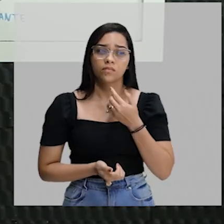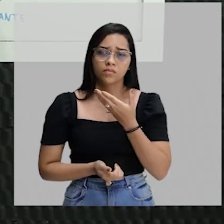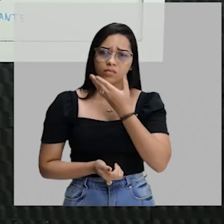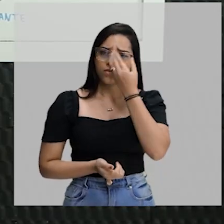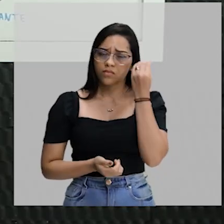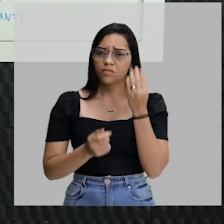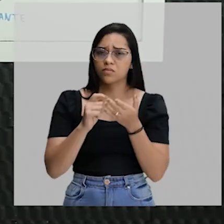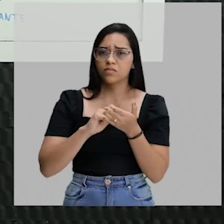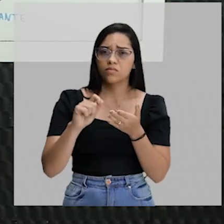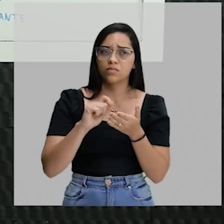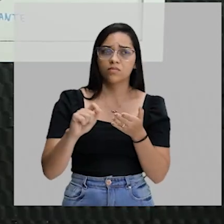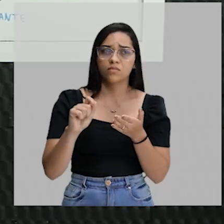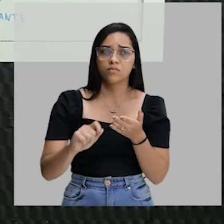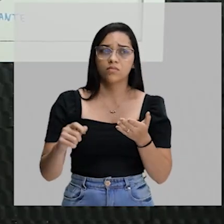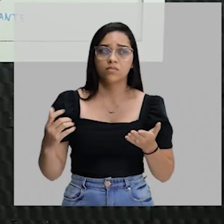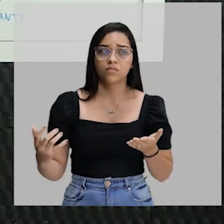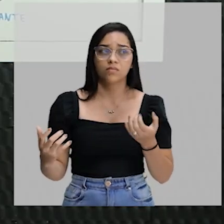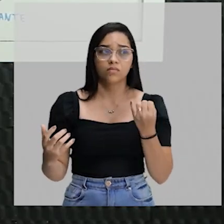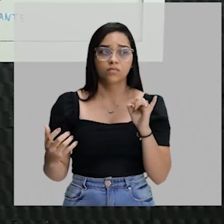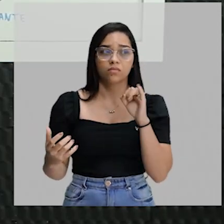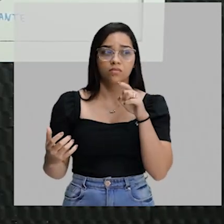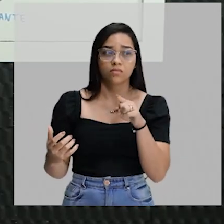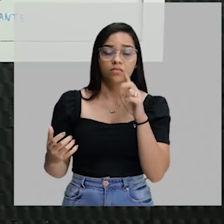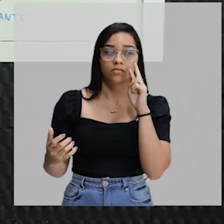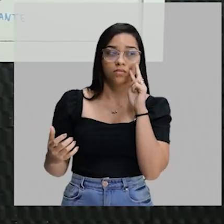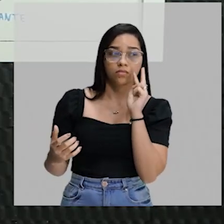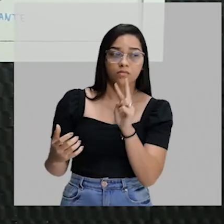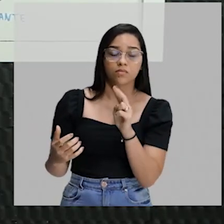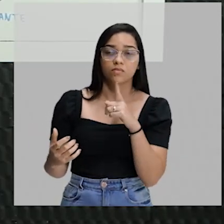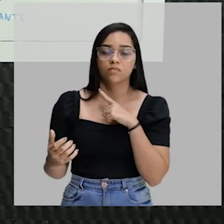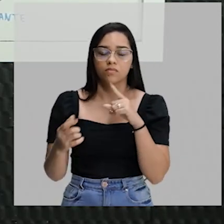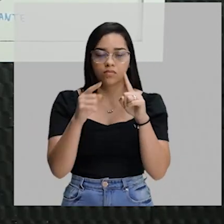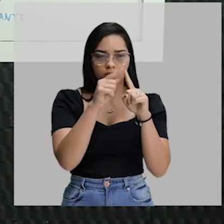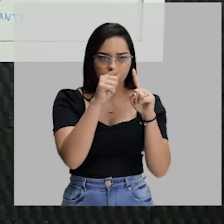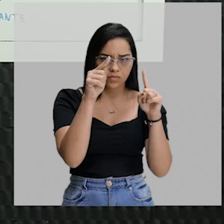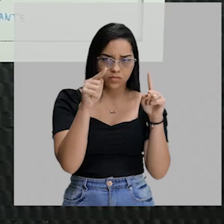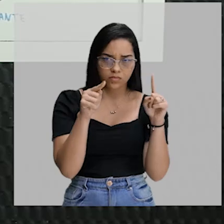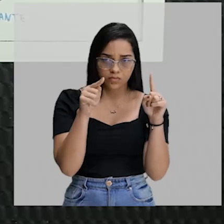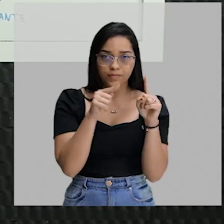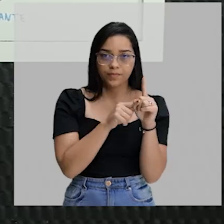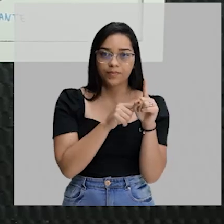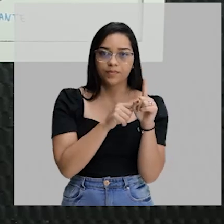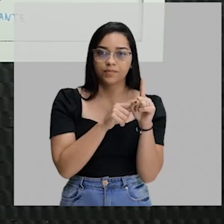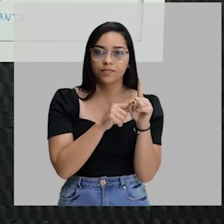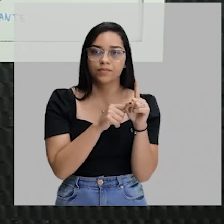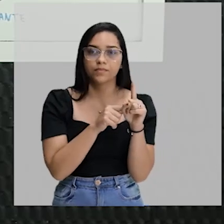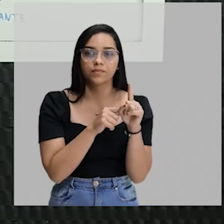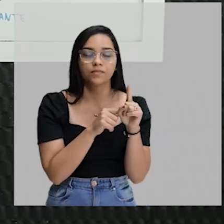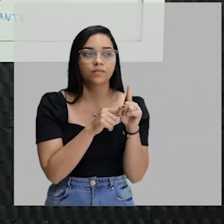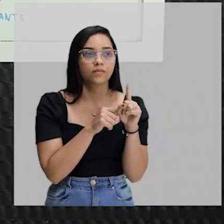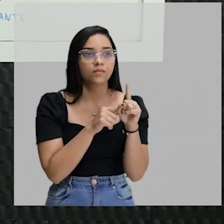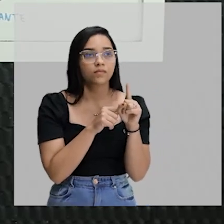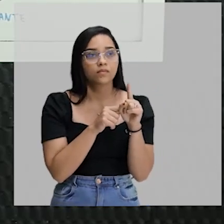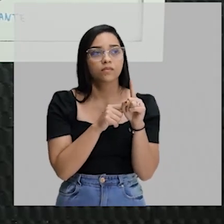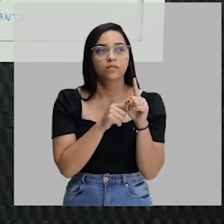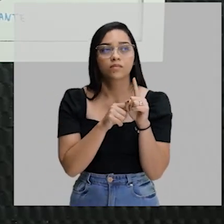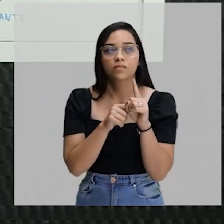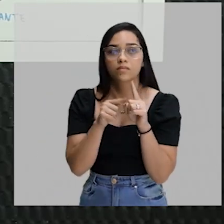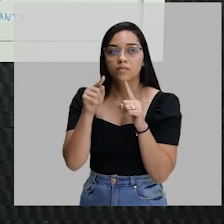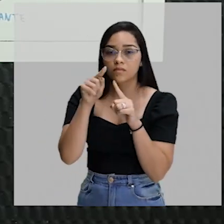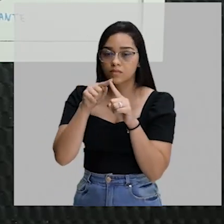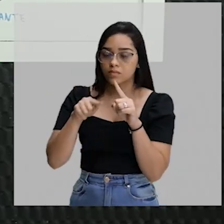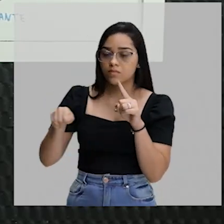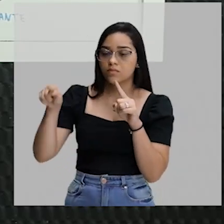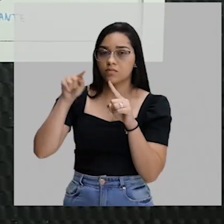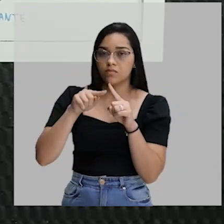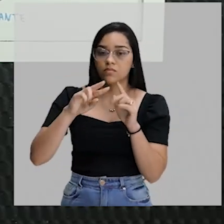de escrever aqui, mas se você ver assim, pessoal, ó, um quadrado, tá? Um quadrado, um único traço